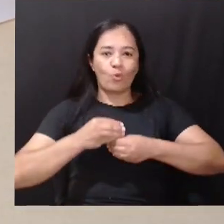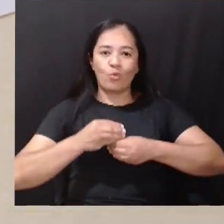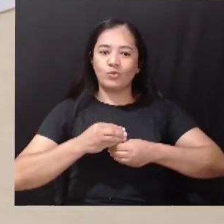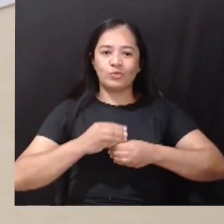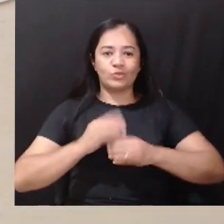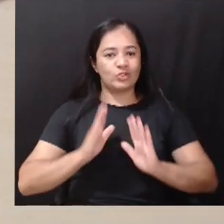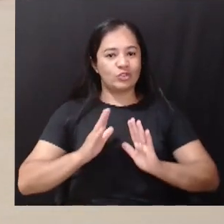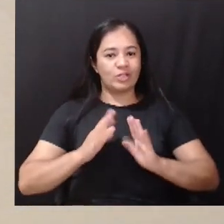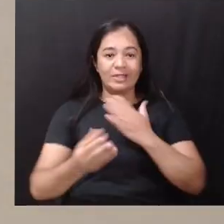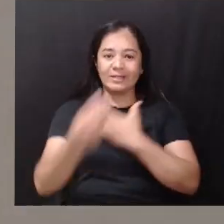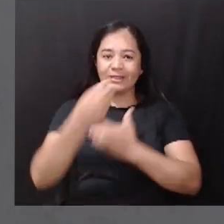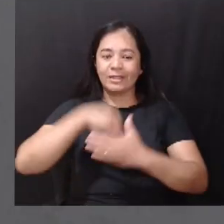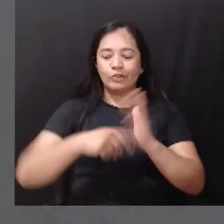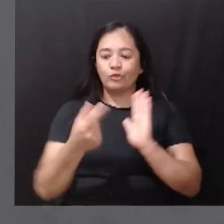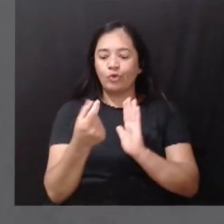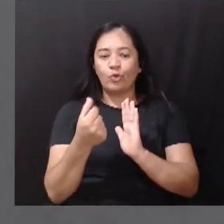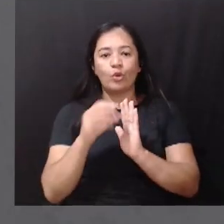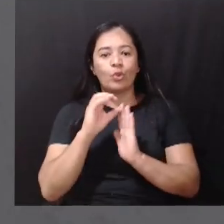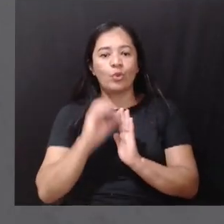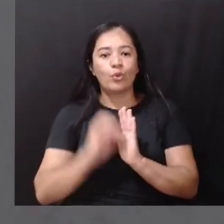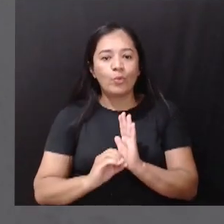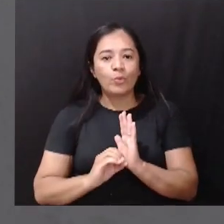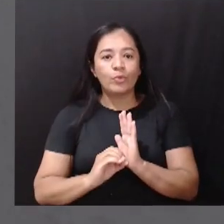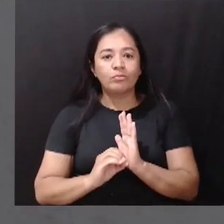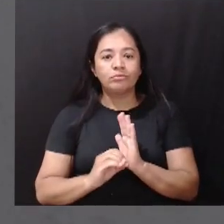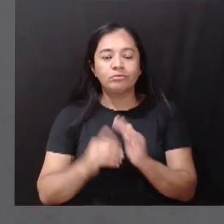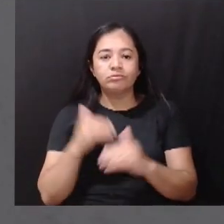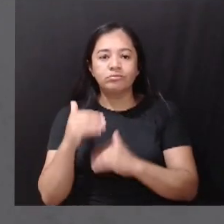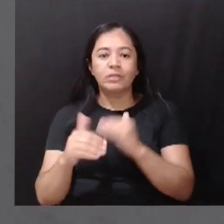desse orçamento. Depois disso, aí